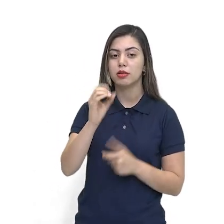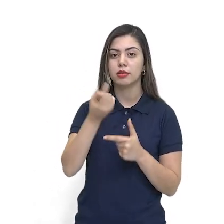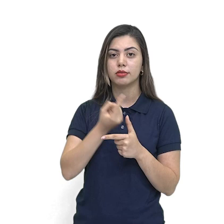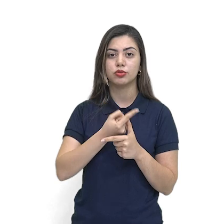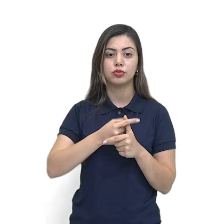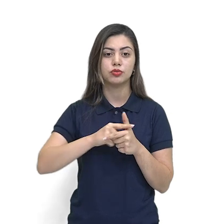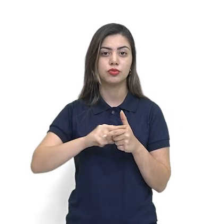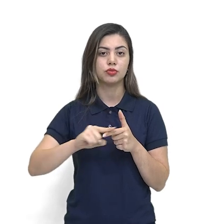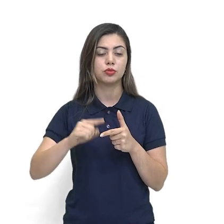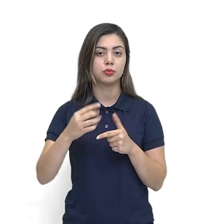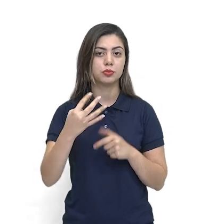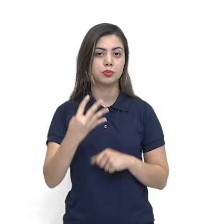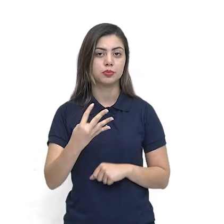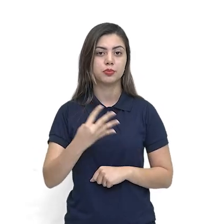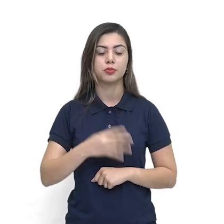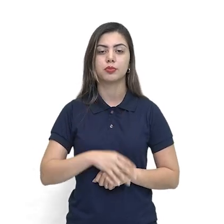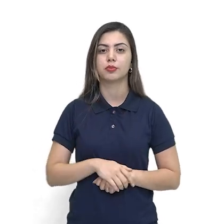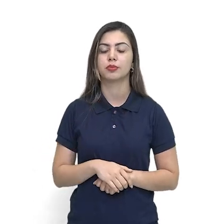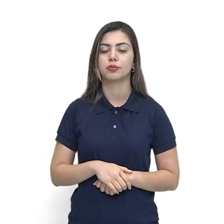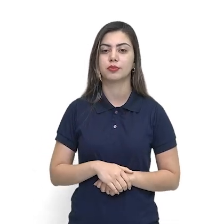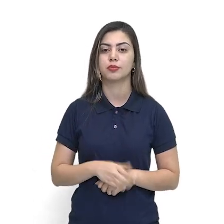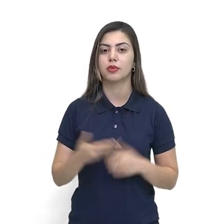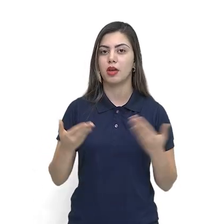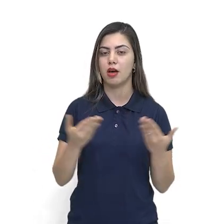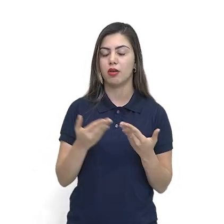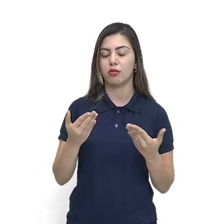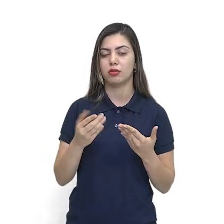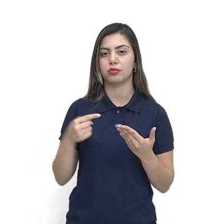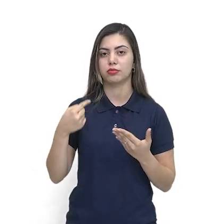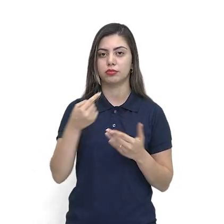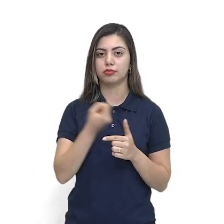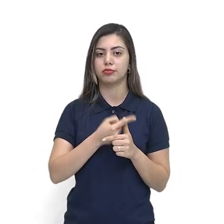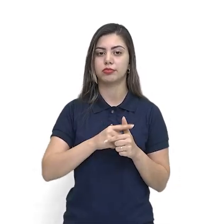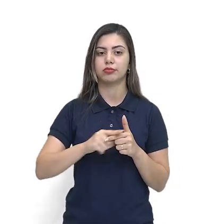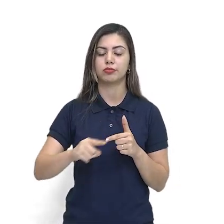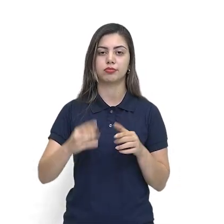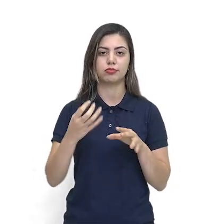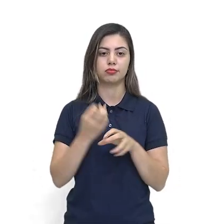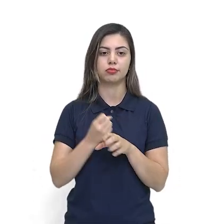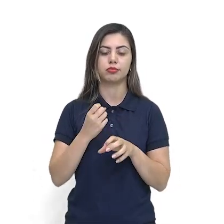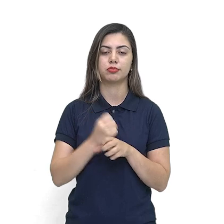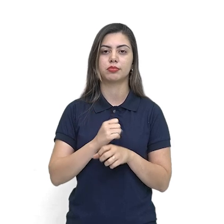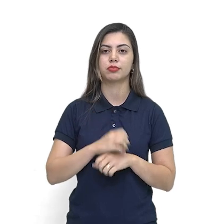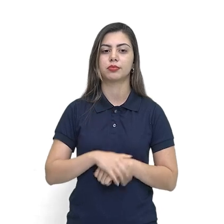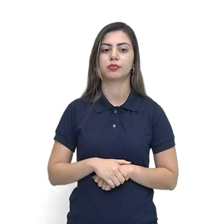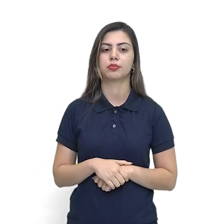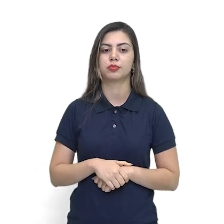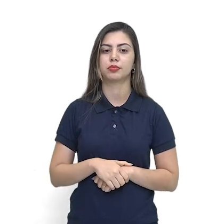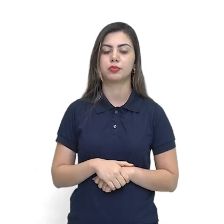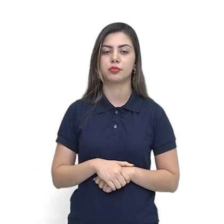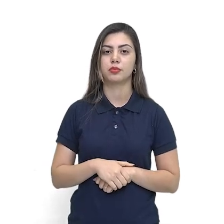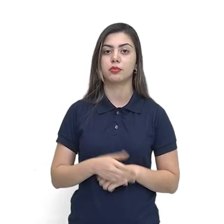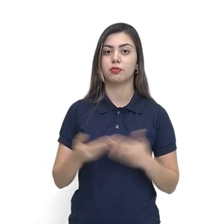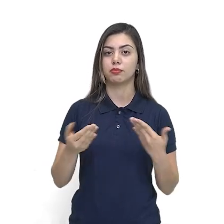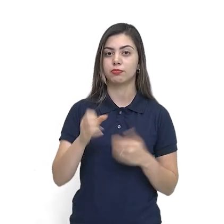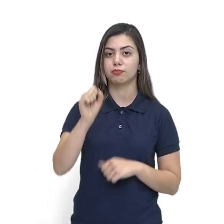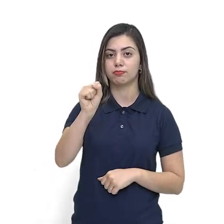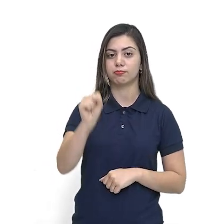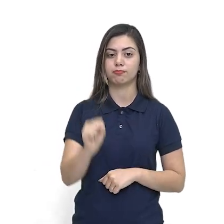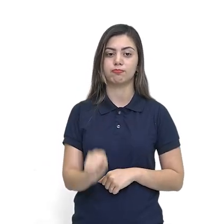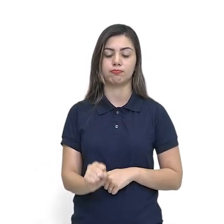por 4. Ó, então, vamos dividir 80 por 4. Dividindo 80 por 4, vamos baixar o